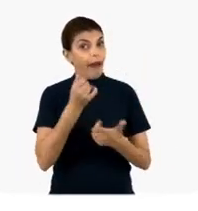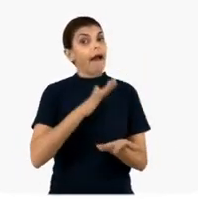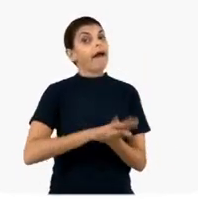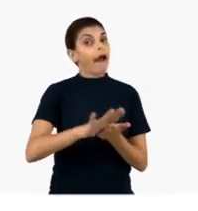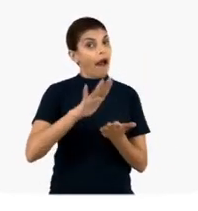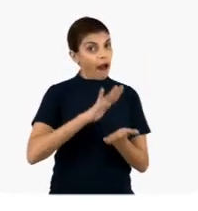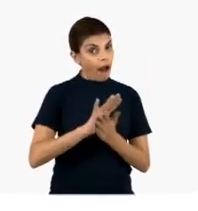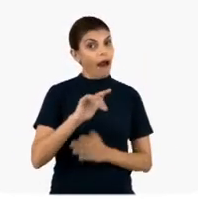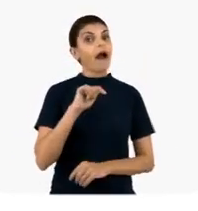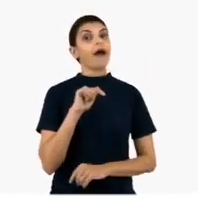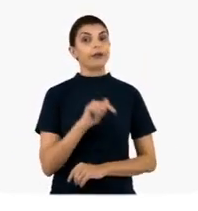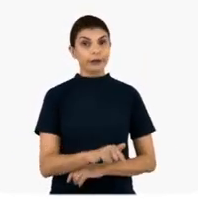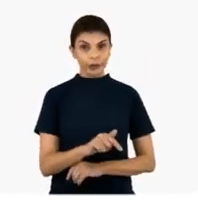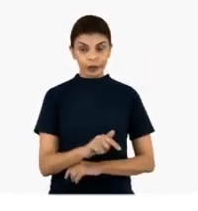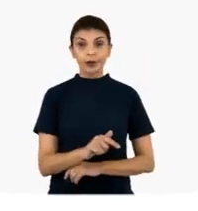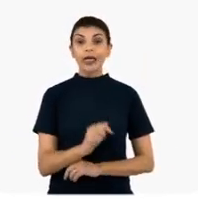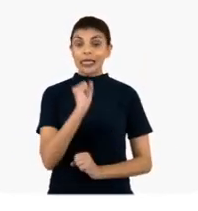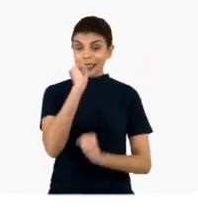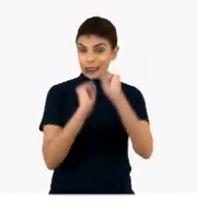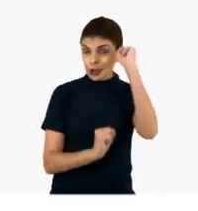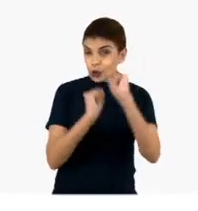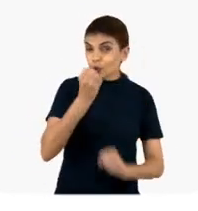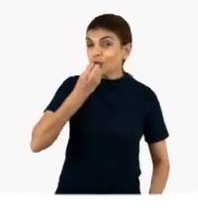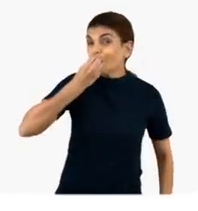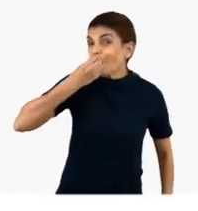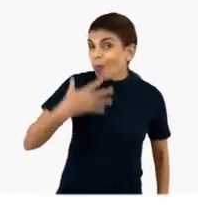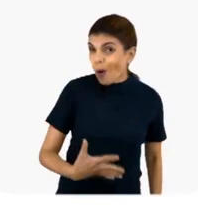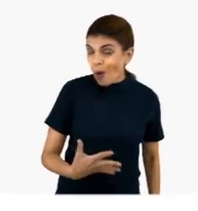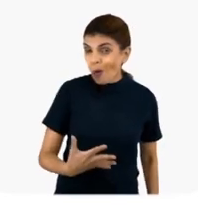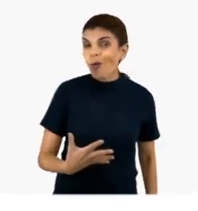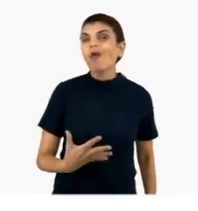gasto das utilidades. Que uma boa indústria